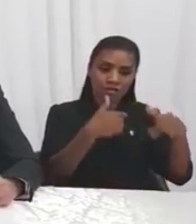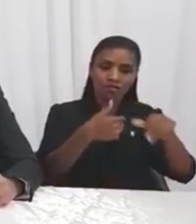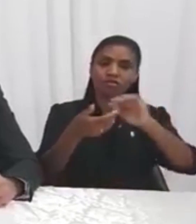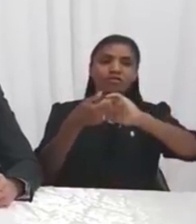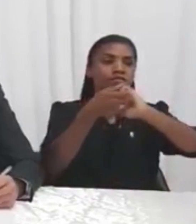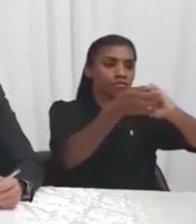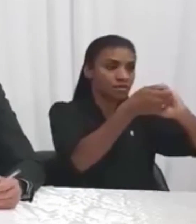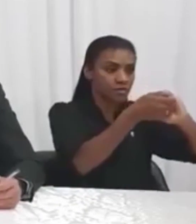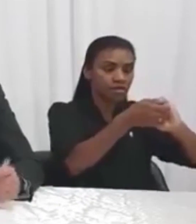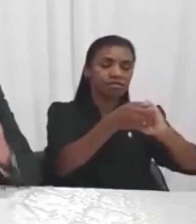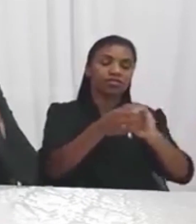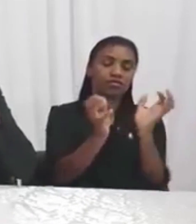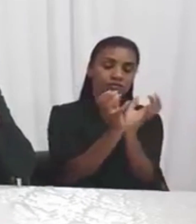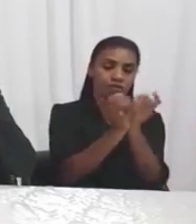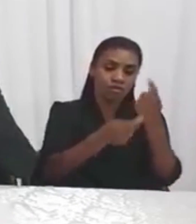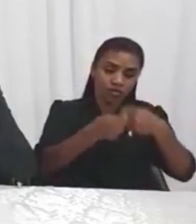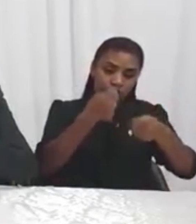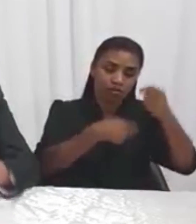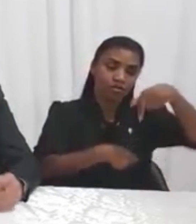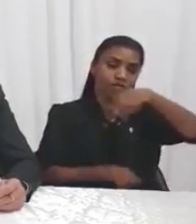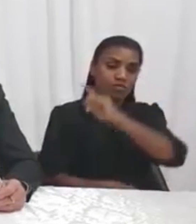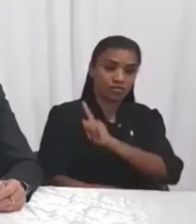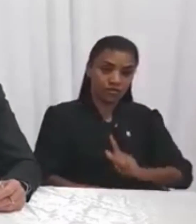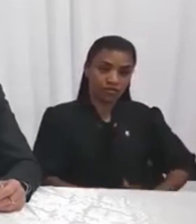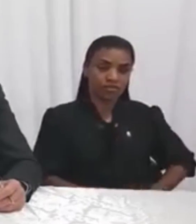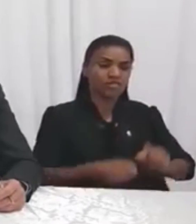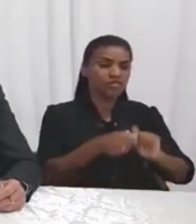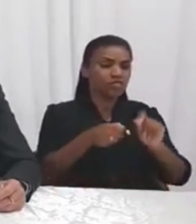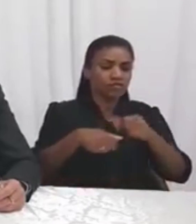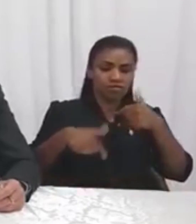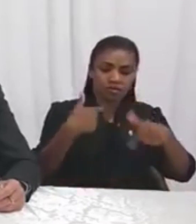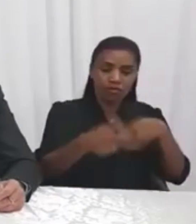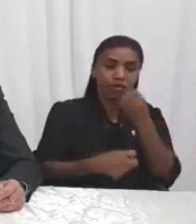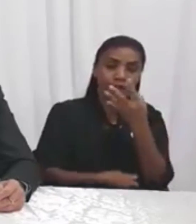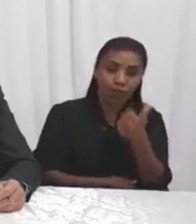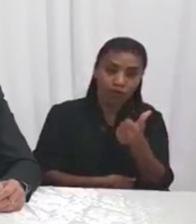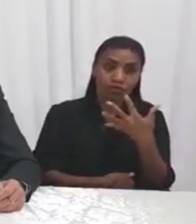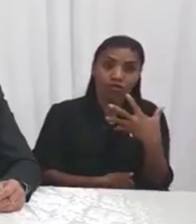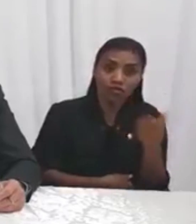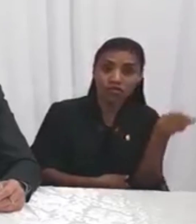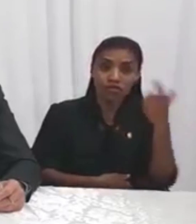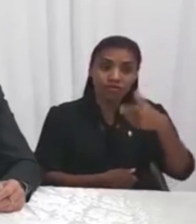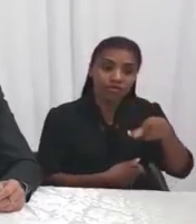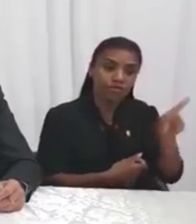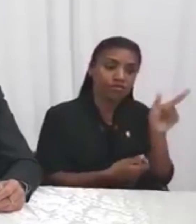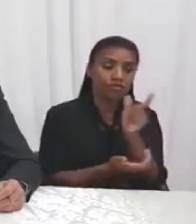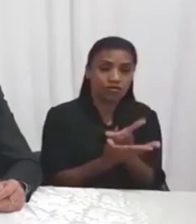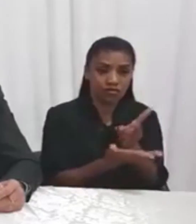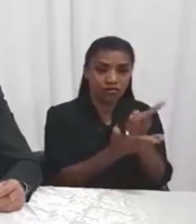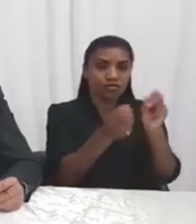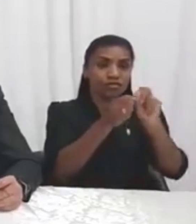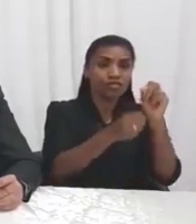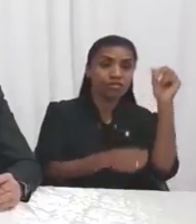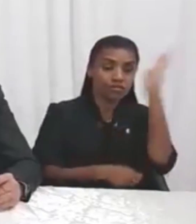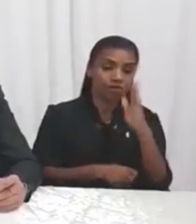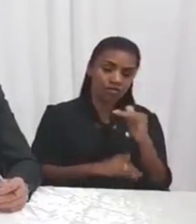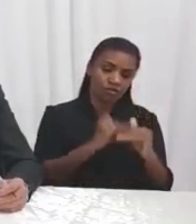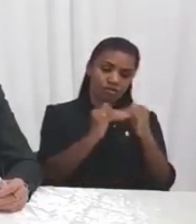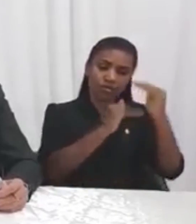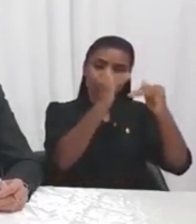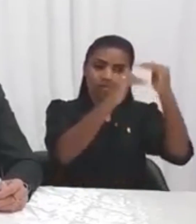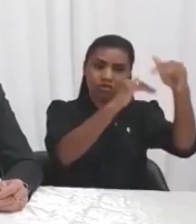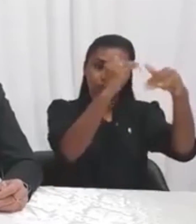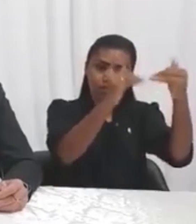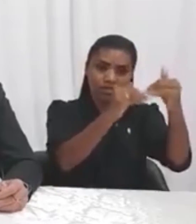parabéns, equipe econômica desse governo, que fez um belo trabalho. Só vamos conseguir fazer o Brasil crescer,